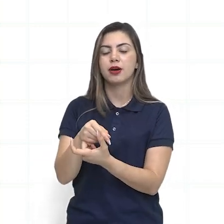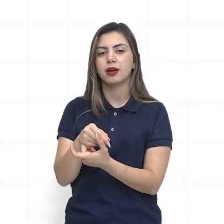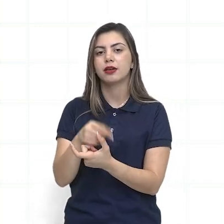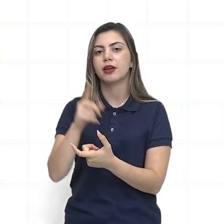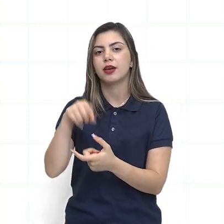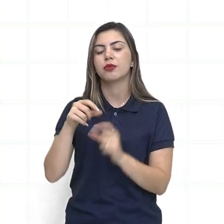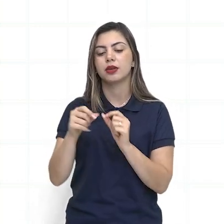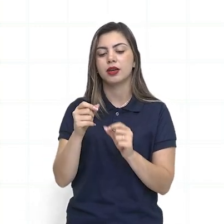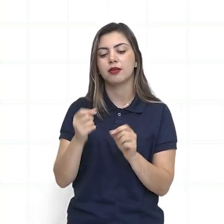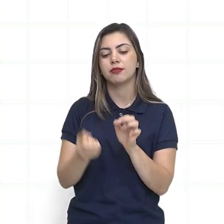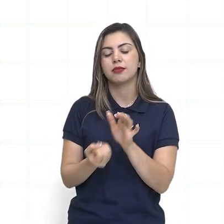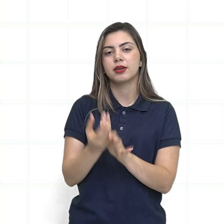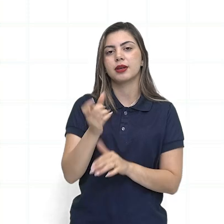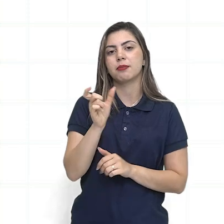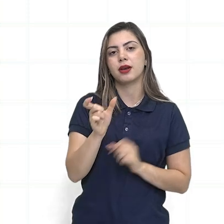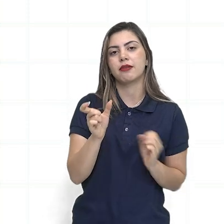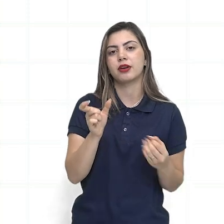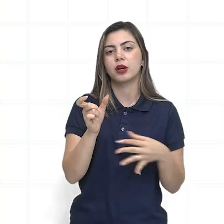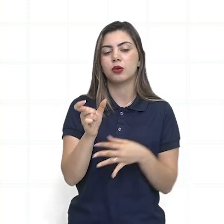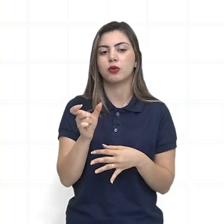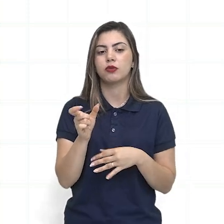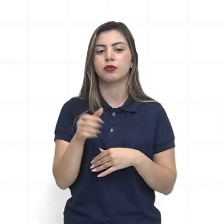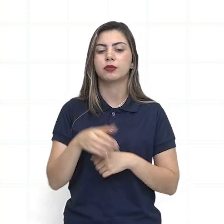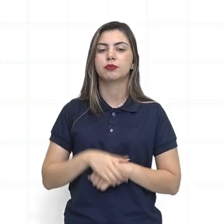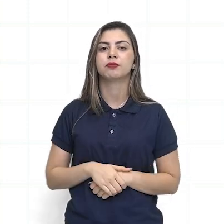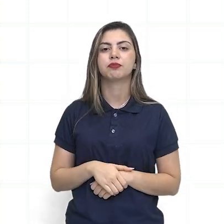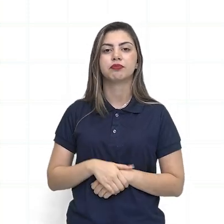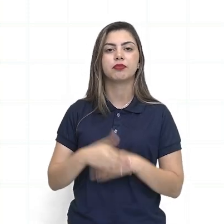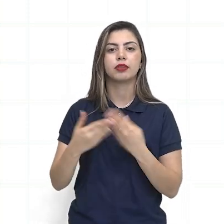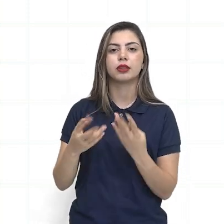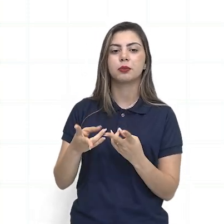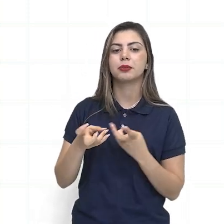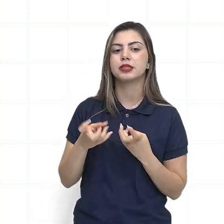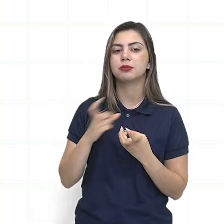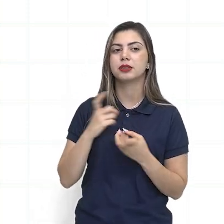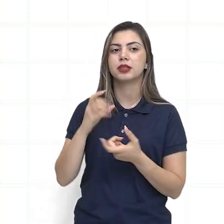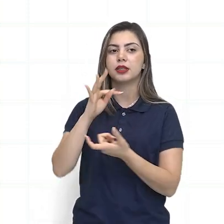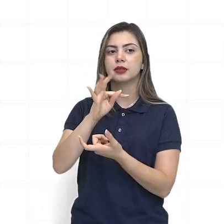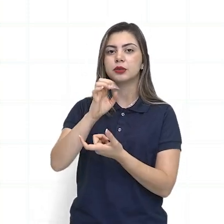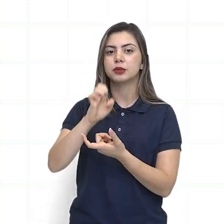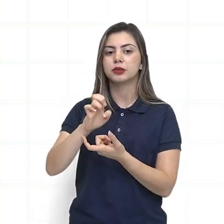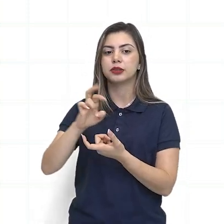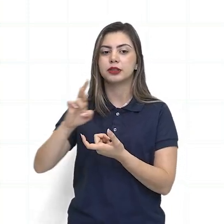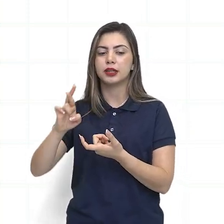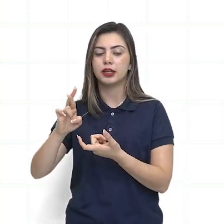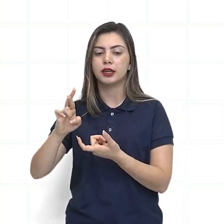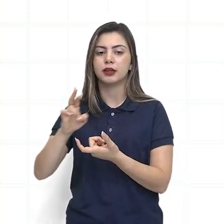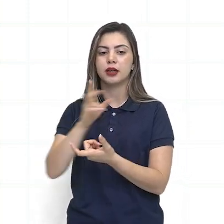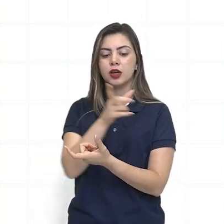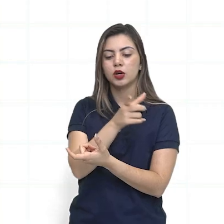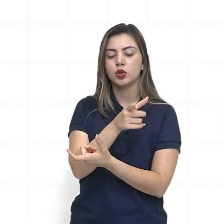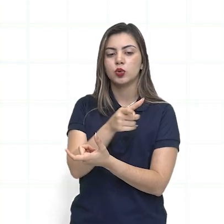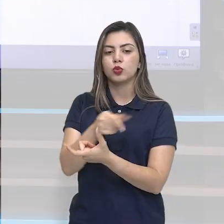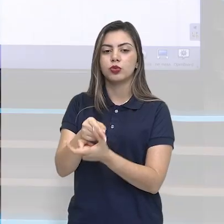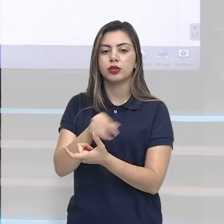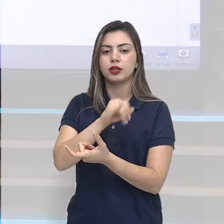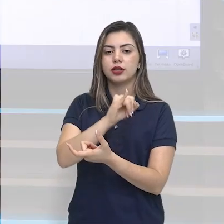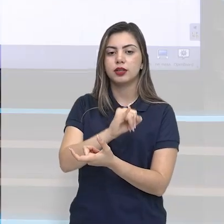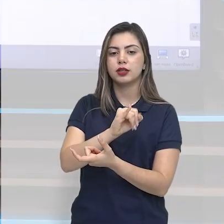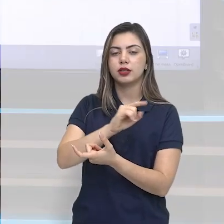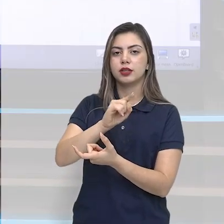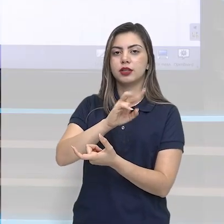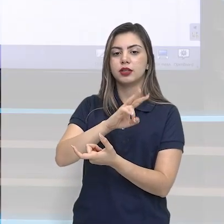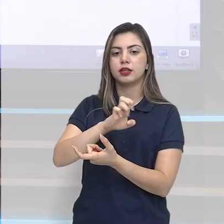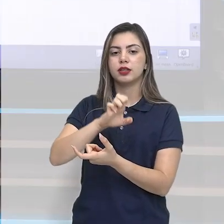derivação. Então, do radical terror, ter, eu acrescentei o sufixo ível e